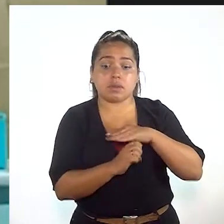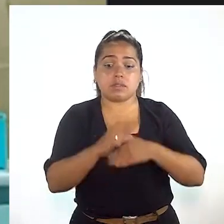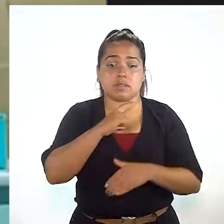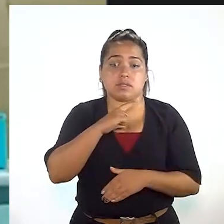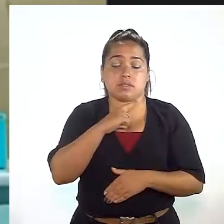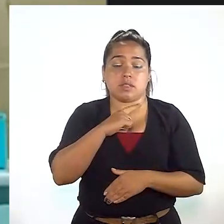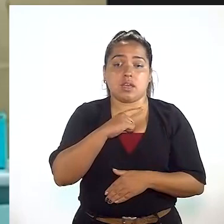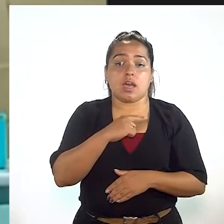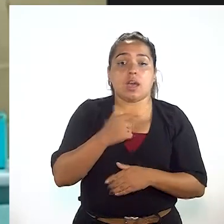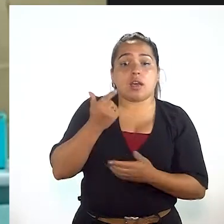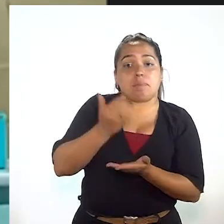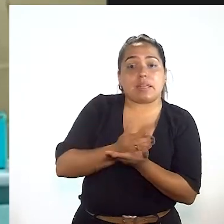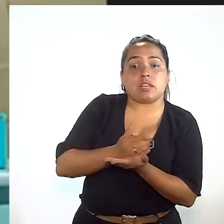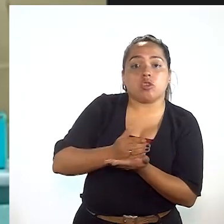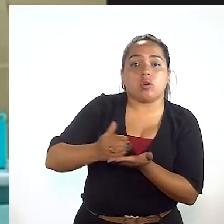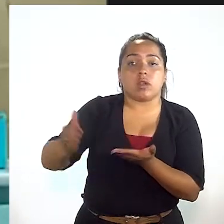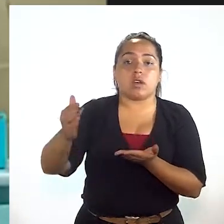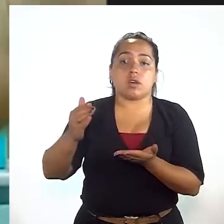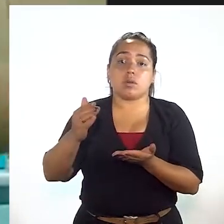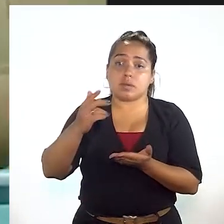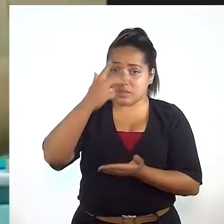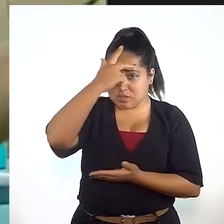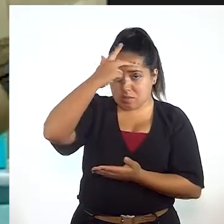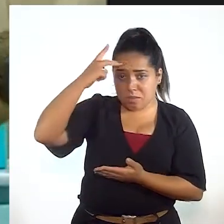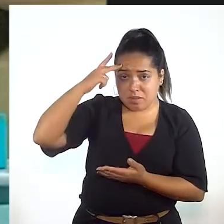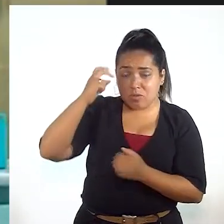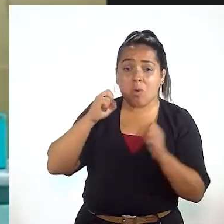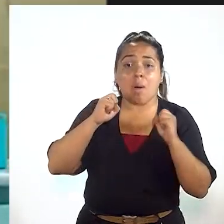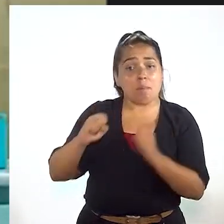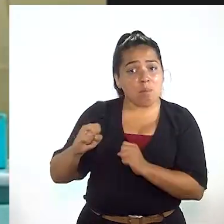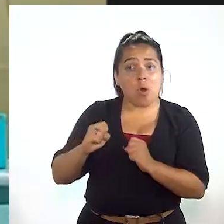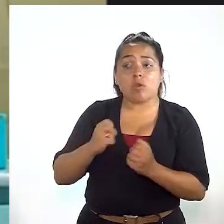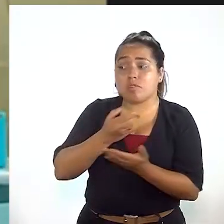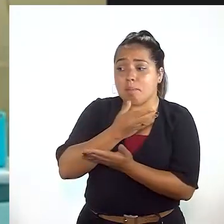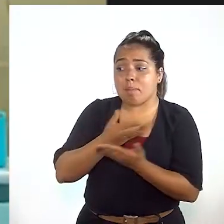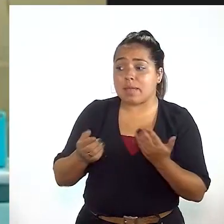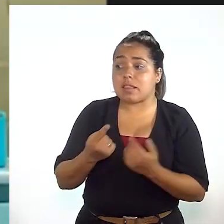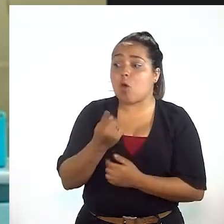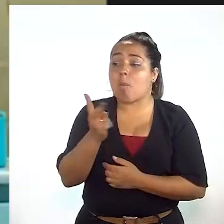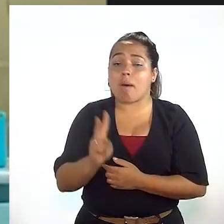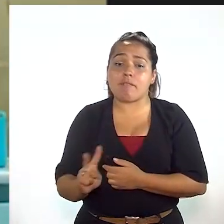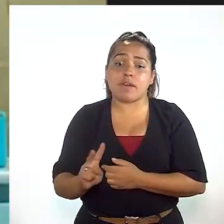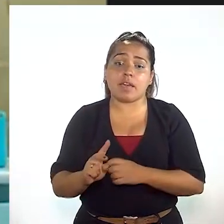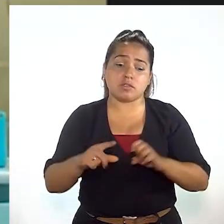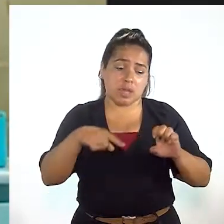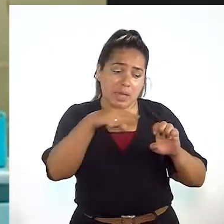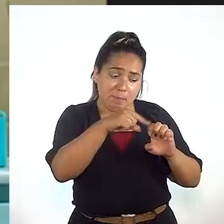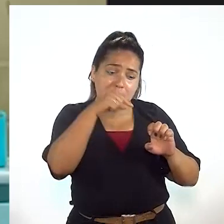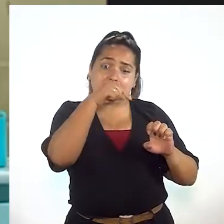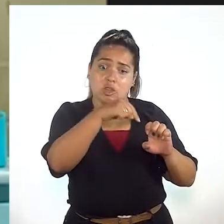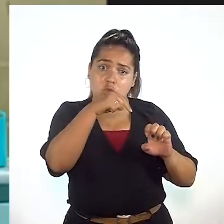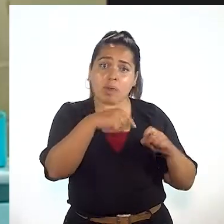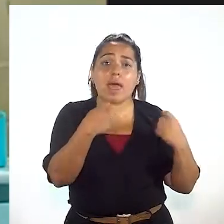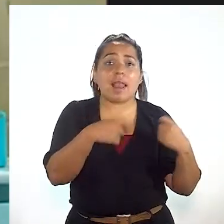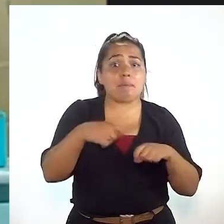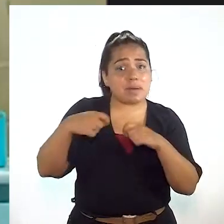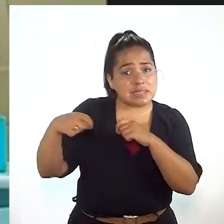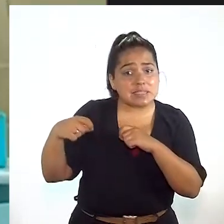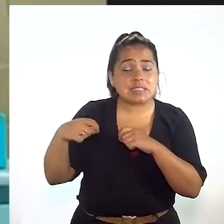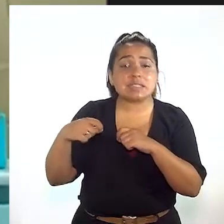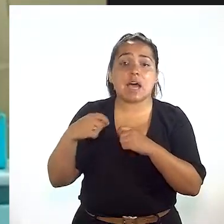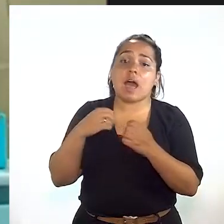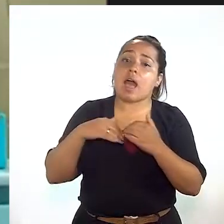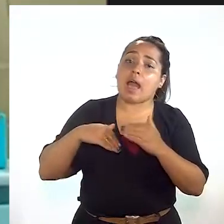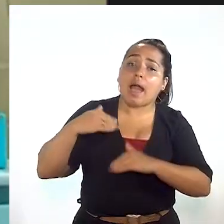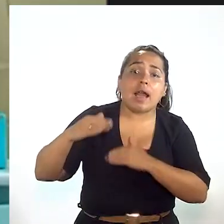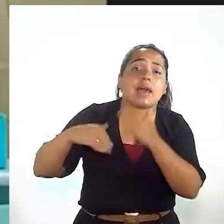Porque quem está começando, né, pode vir a arruinar-se de vez num momento como esse. E a gente não quer isso, a gente